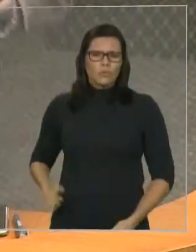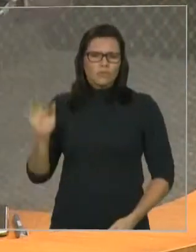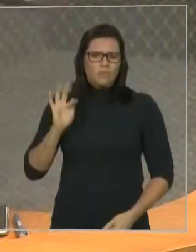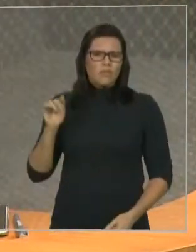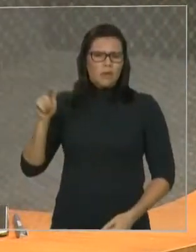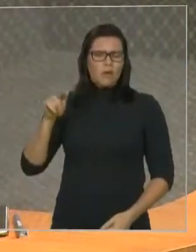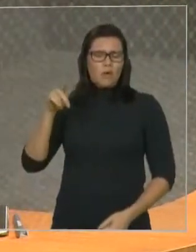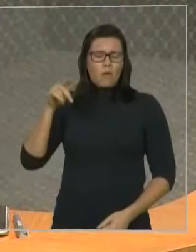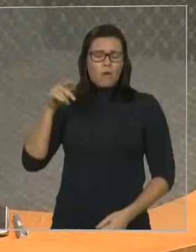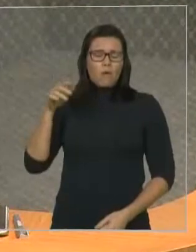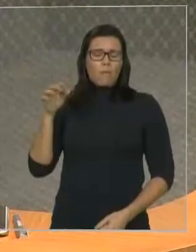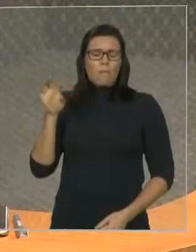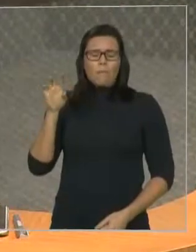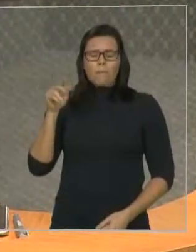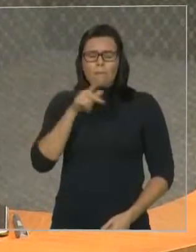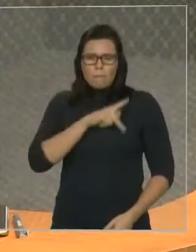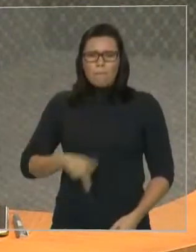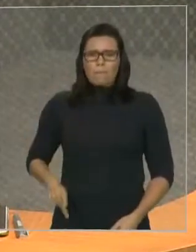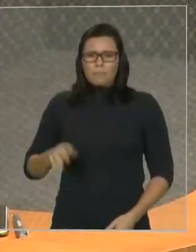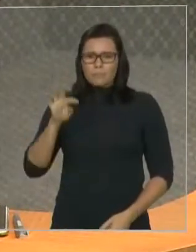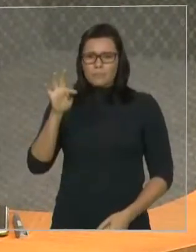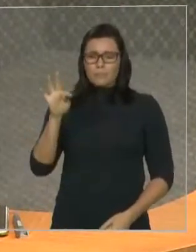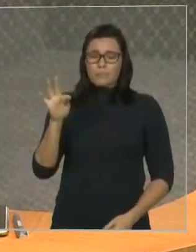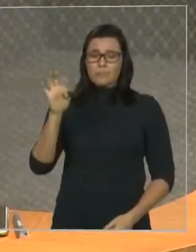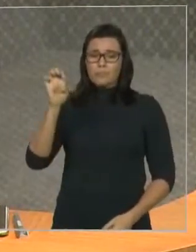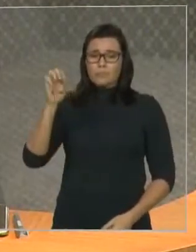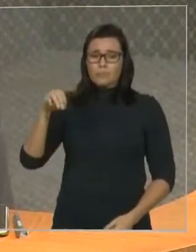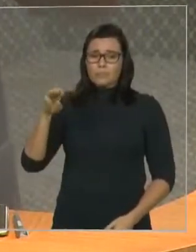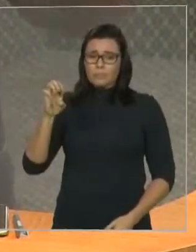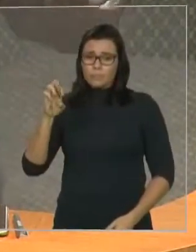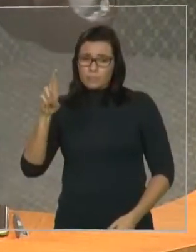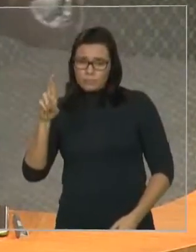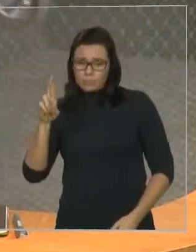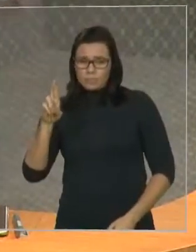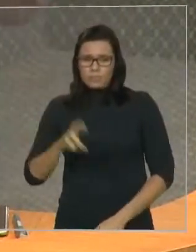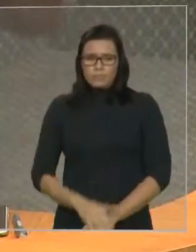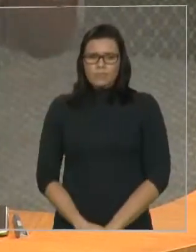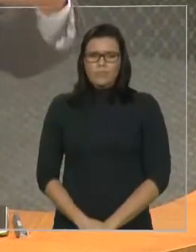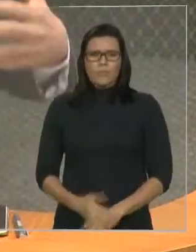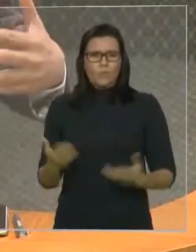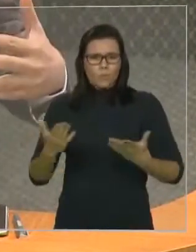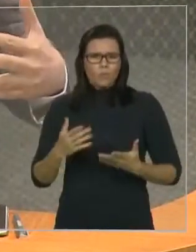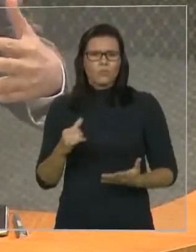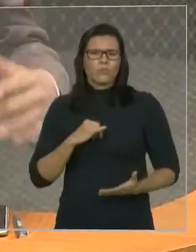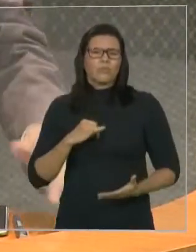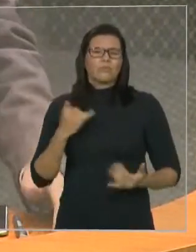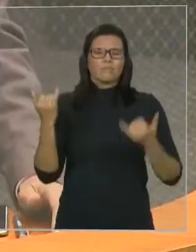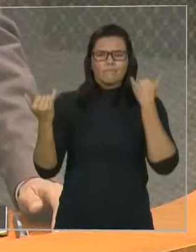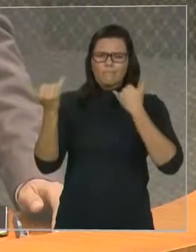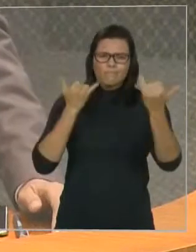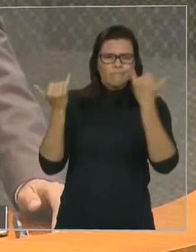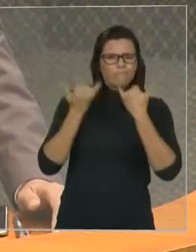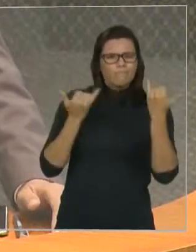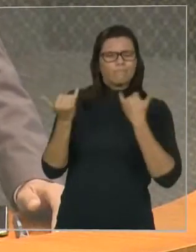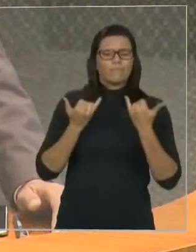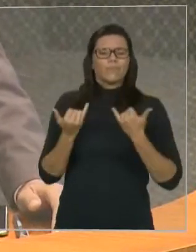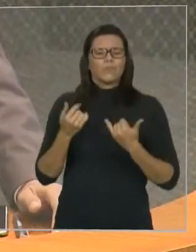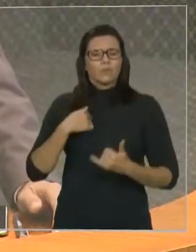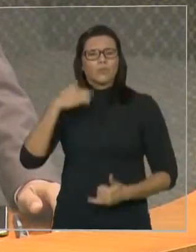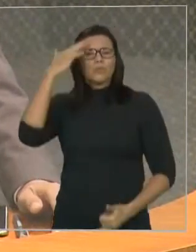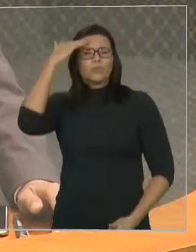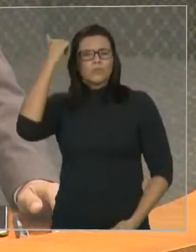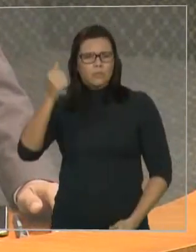dominante esconder muita informação, mas o povo está muito mais informado do que era antes. E certamente